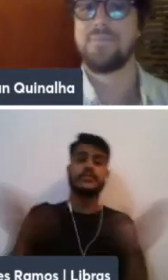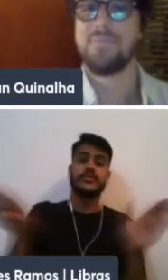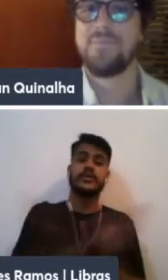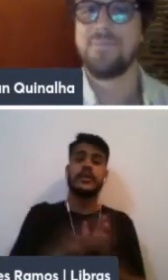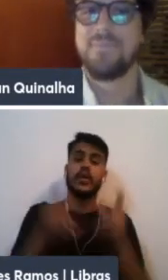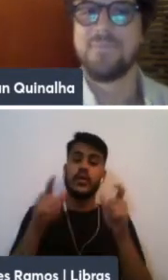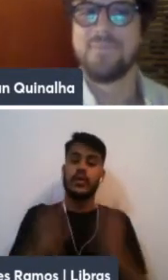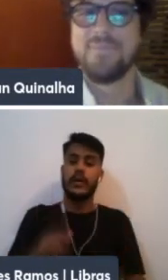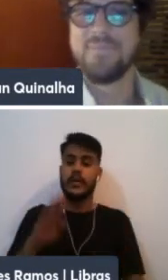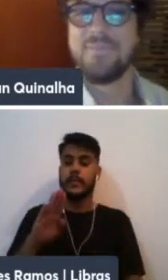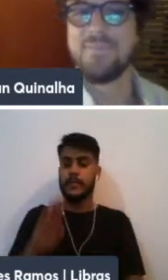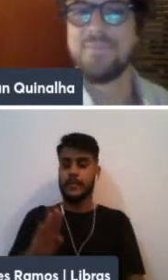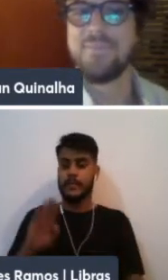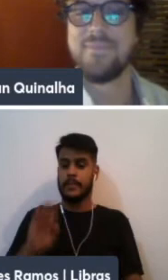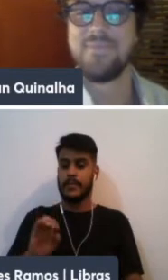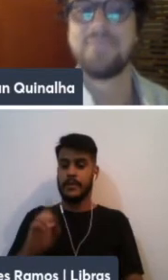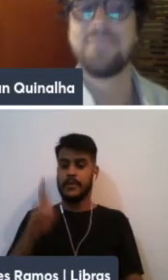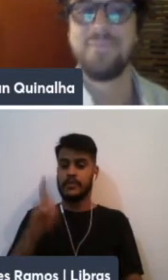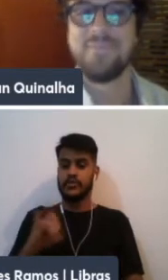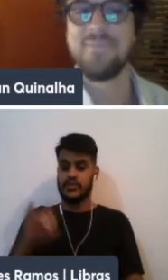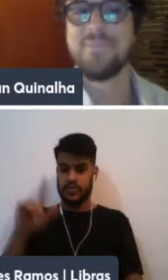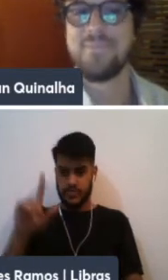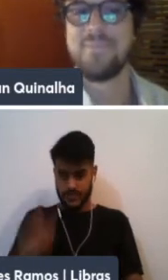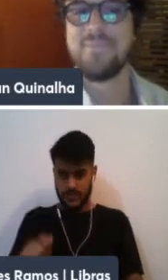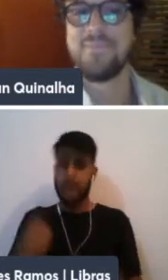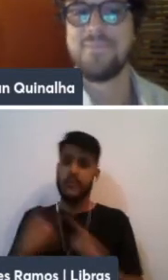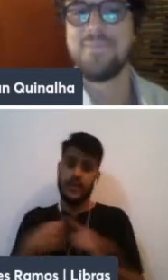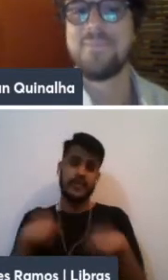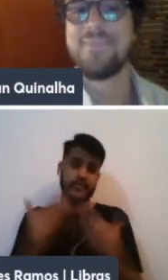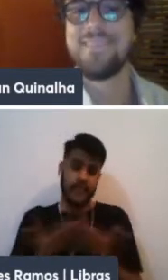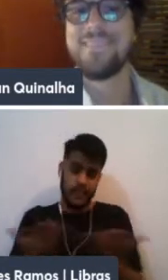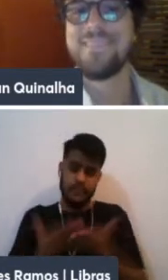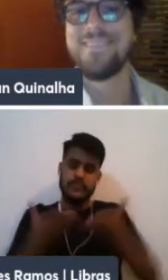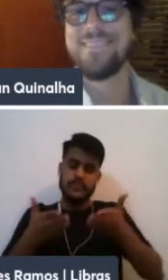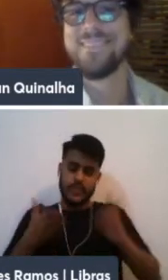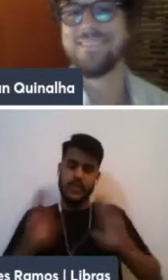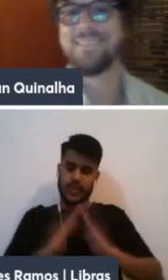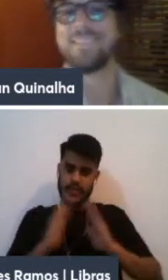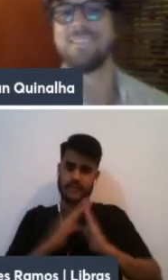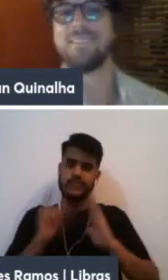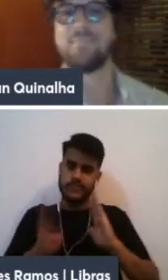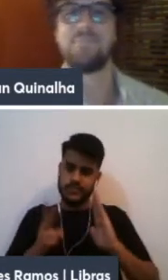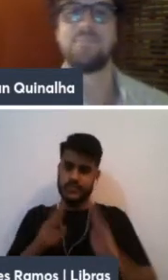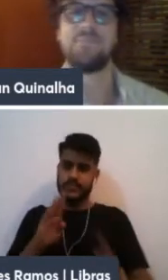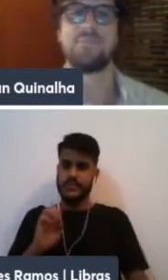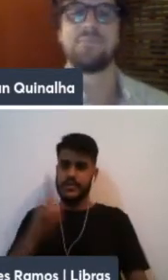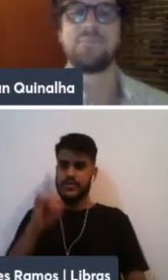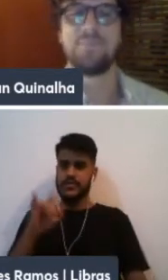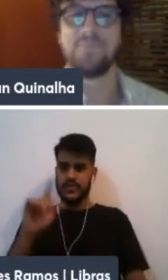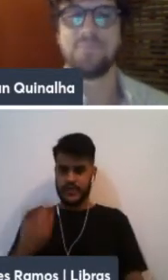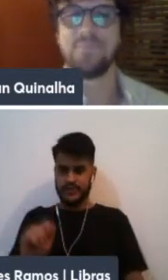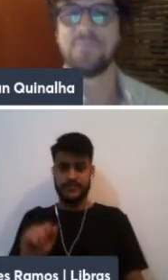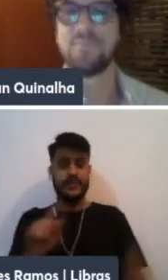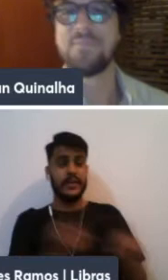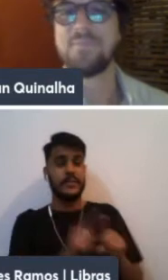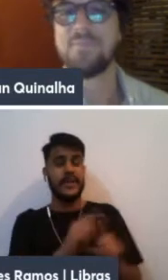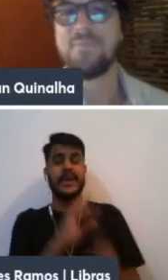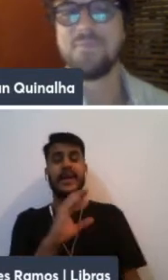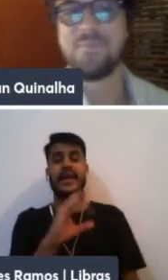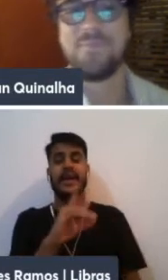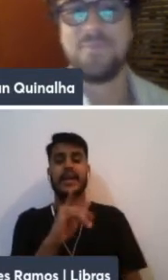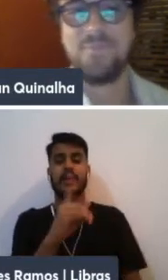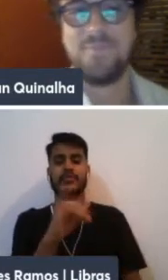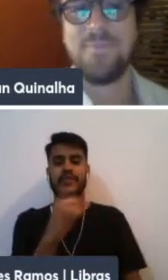vim parar no Bexiga, porque eu estou aqui, eu moro no Bexiga. E Cláudia falou bastante do Bexiga, né? E o Bexiga, para mim,